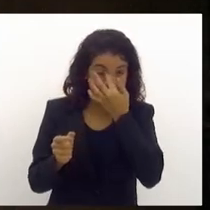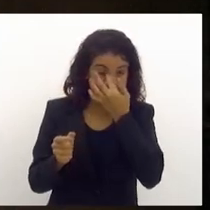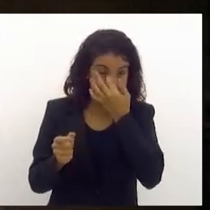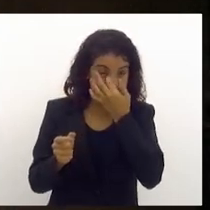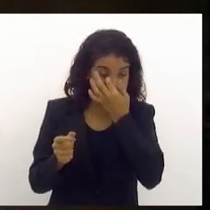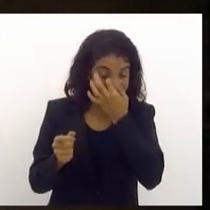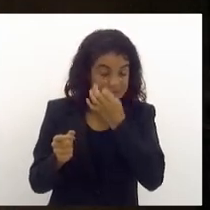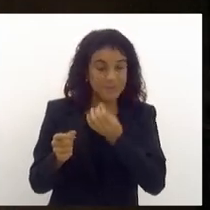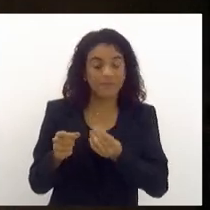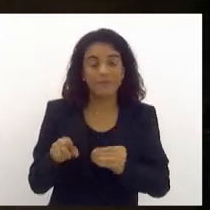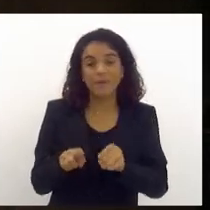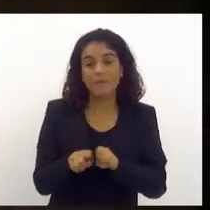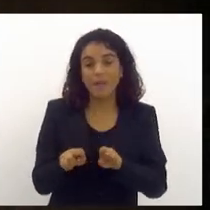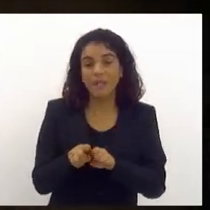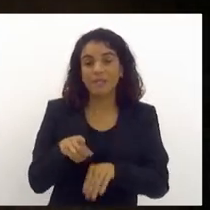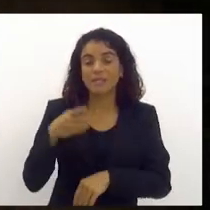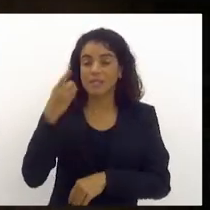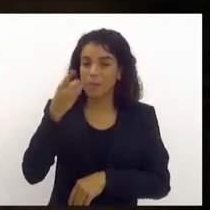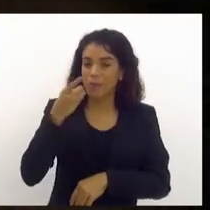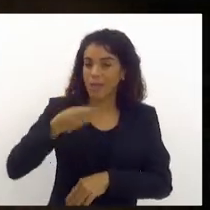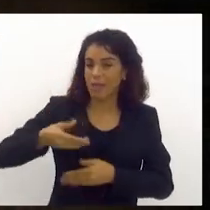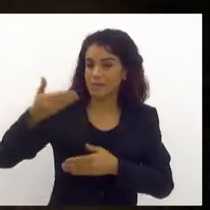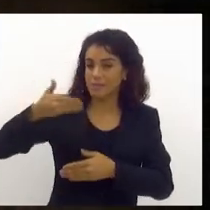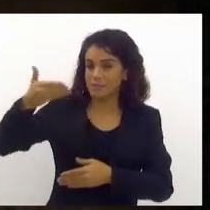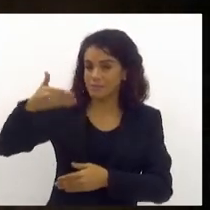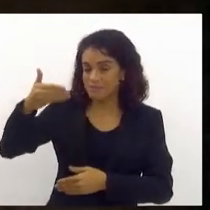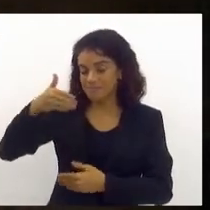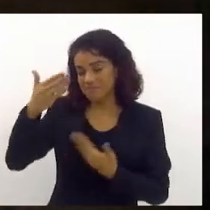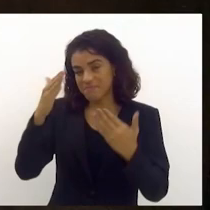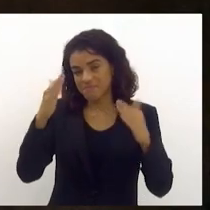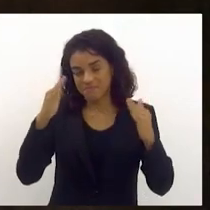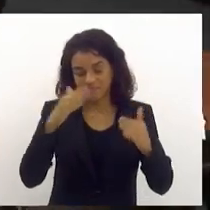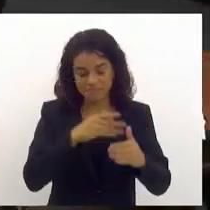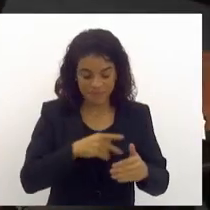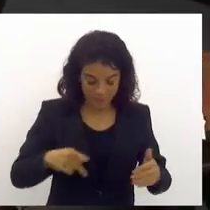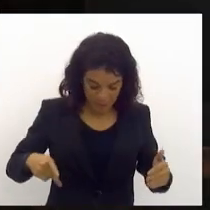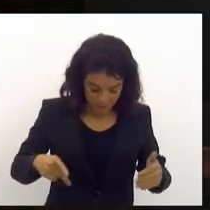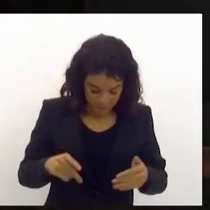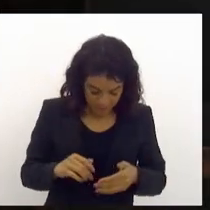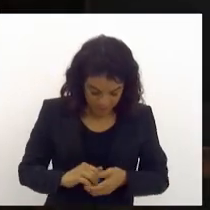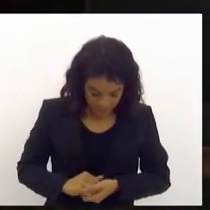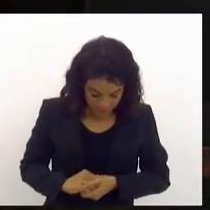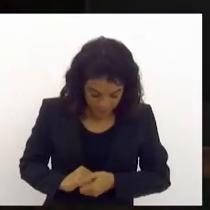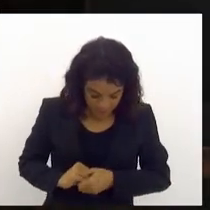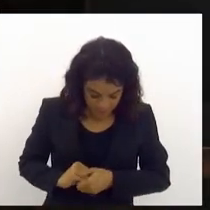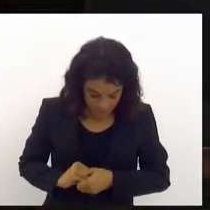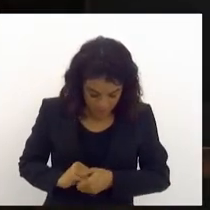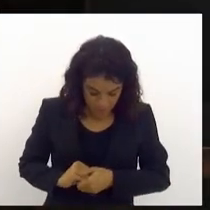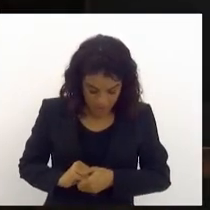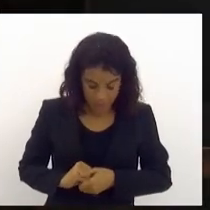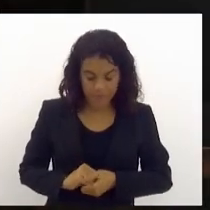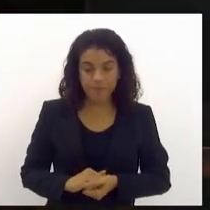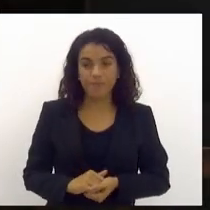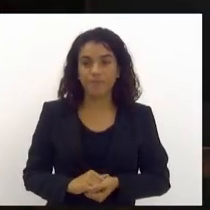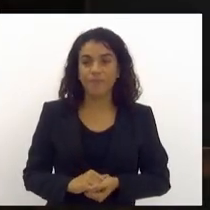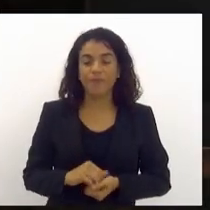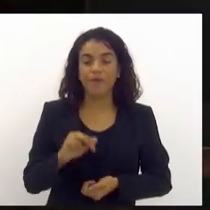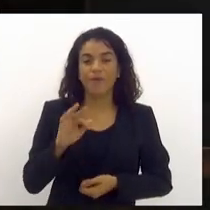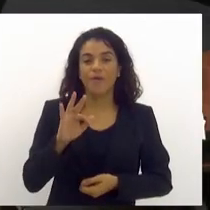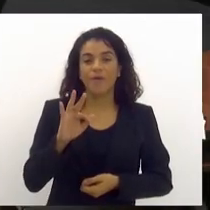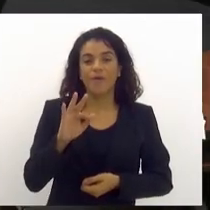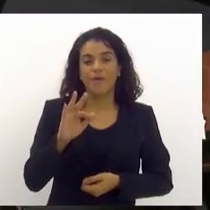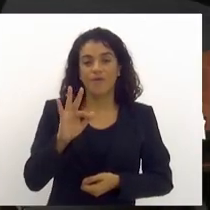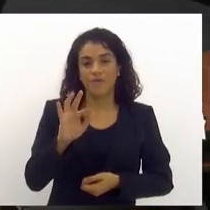de legislatura passada. Parabéns, presidente. Muito obrigado, deputado Ottoni de Paula Pai, deputado Felipe